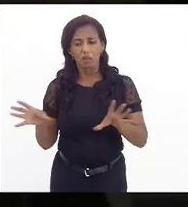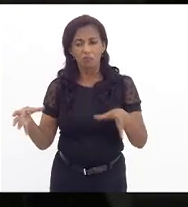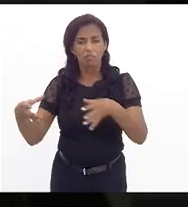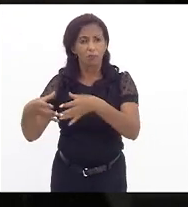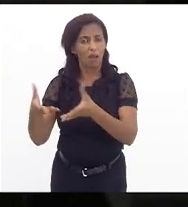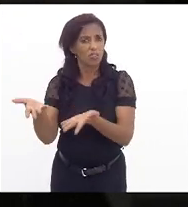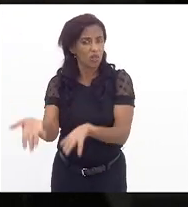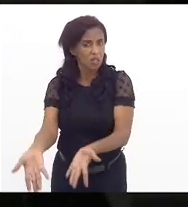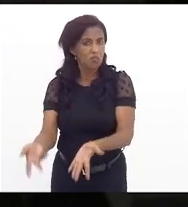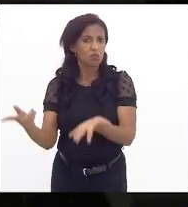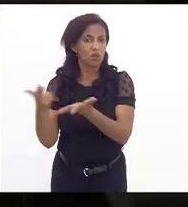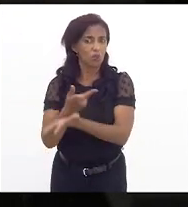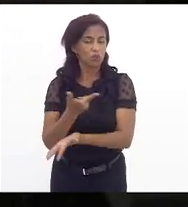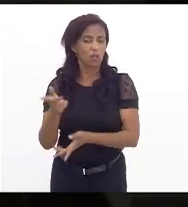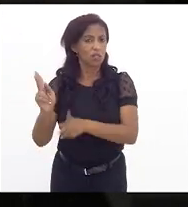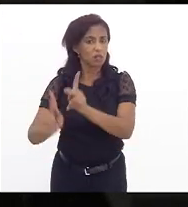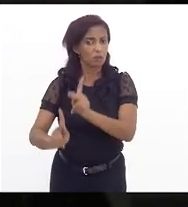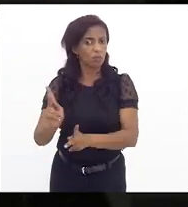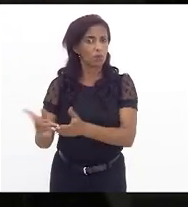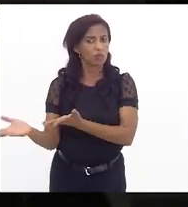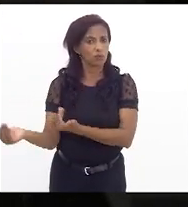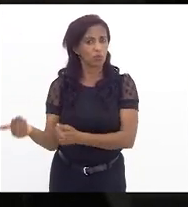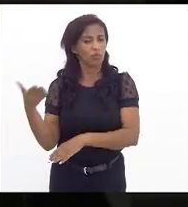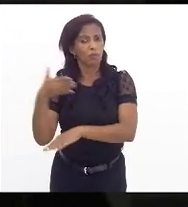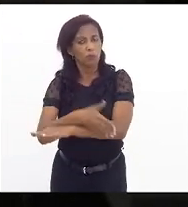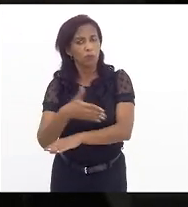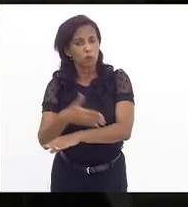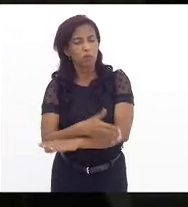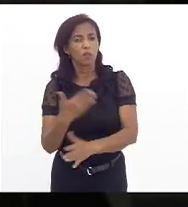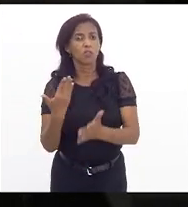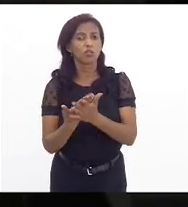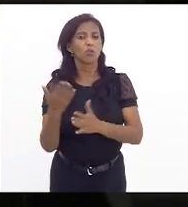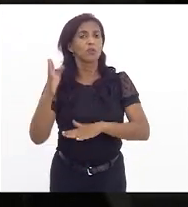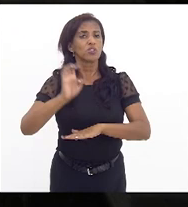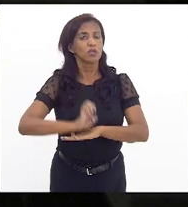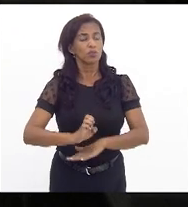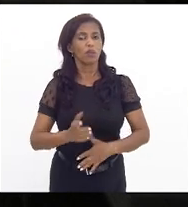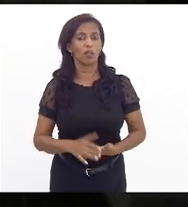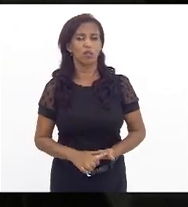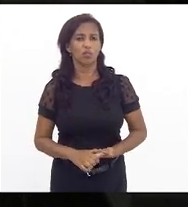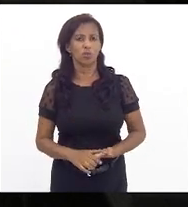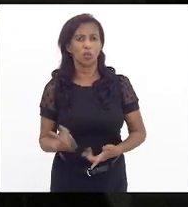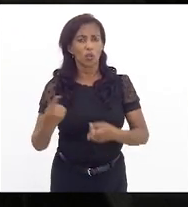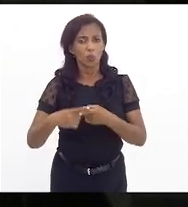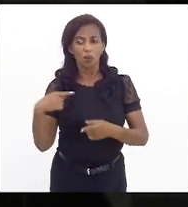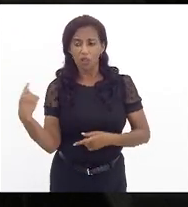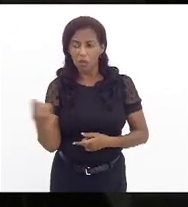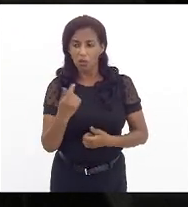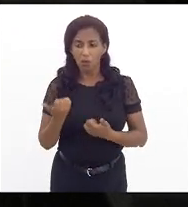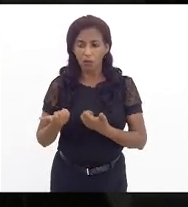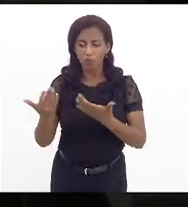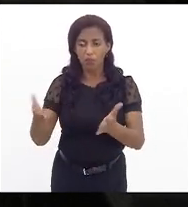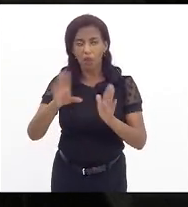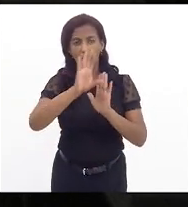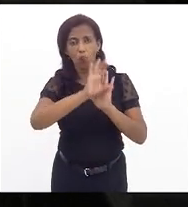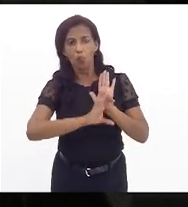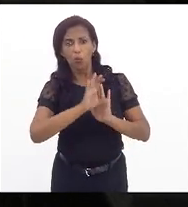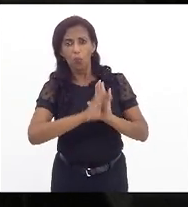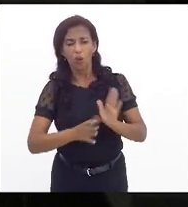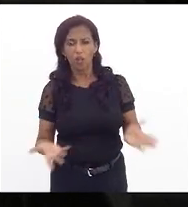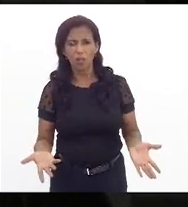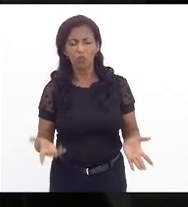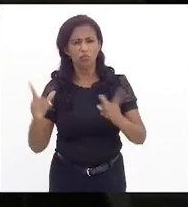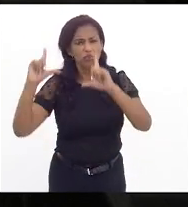essa franja da população juvenil que frequenta as escolas estaduais. Por que nós vamos oferecer um currículo